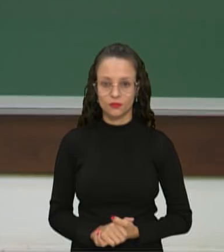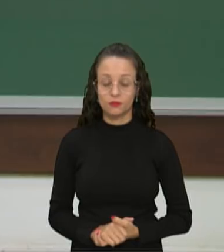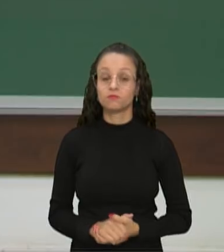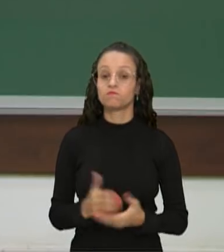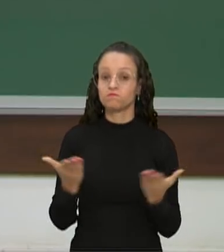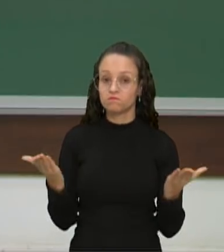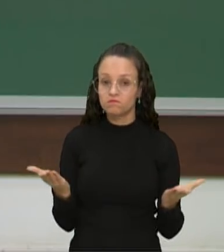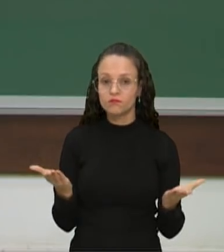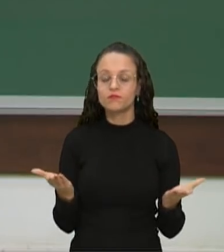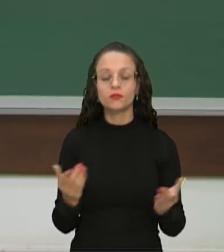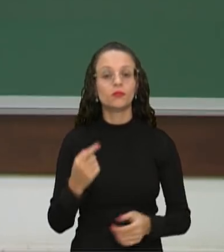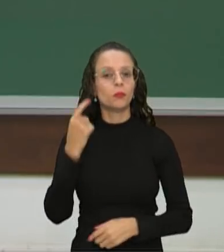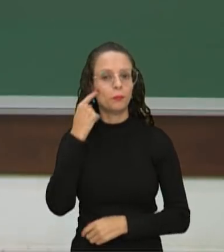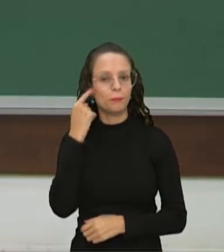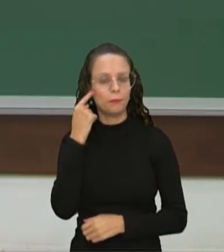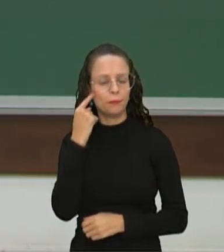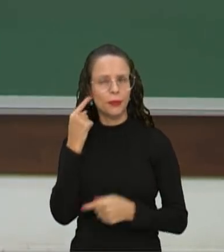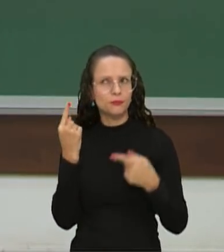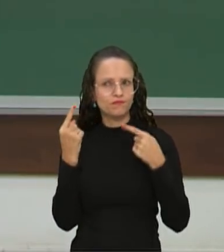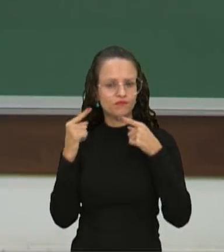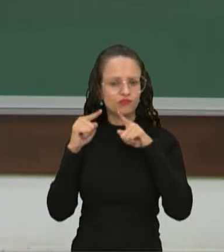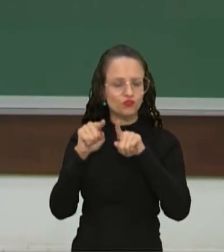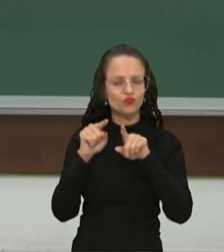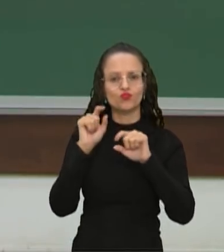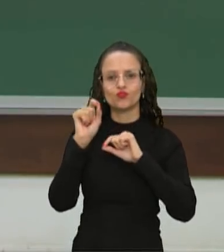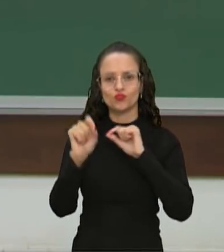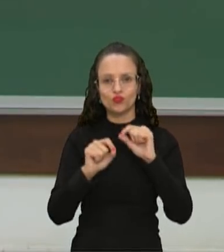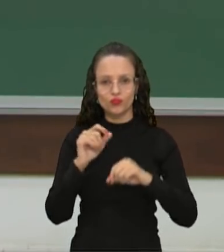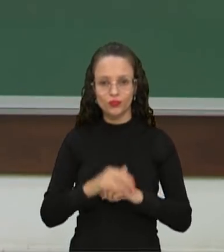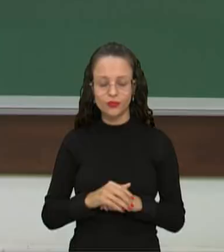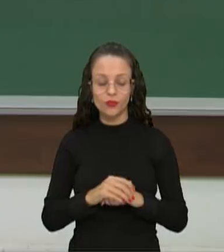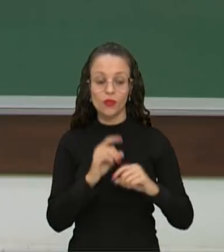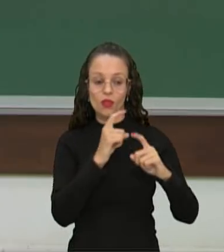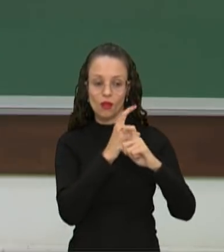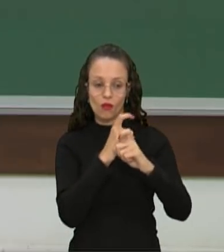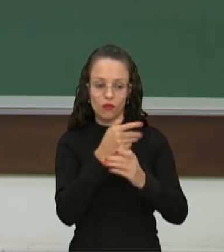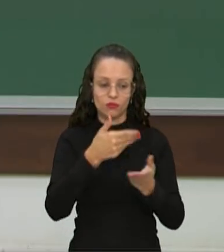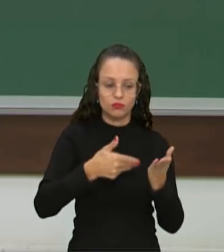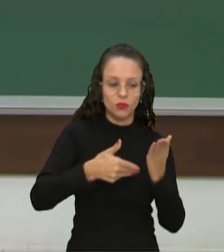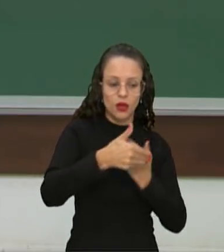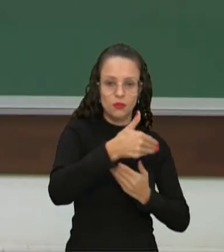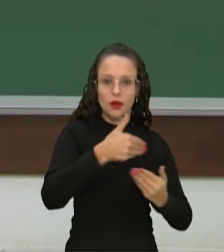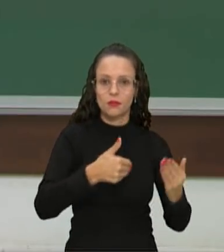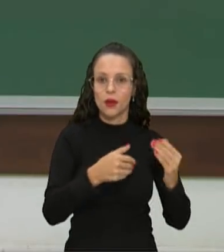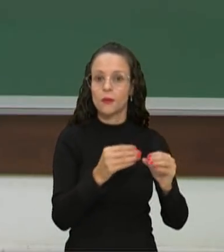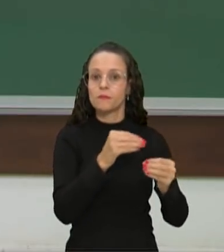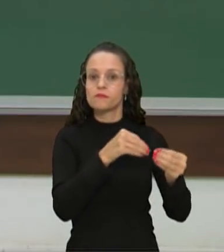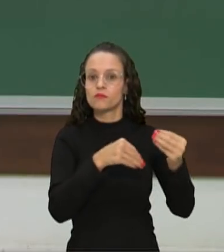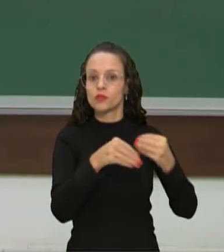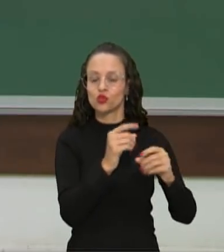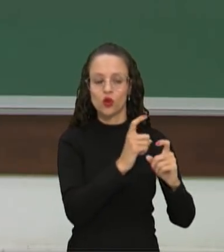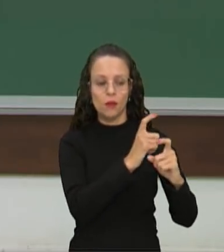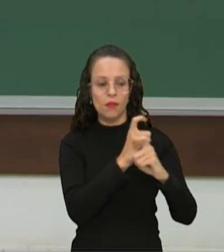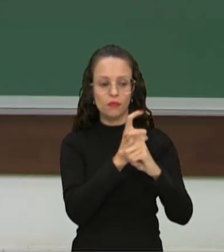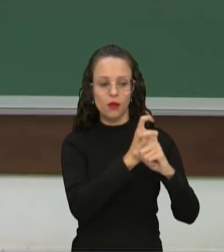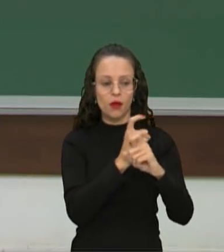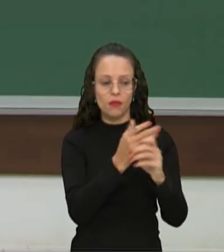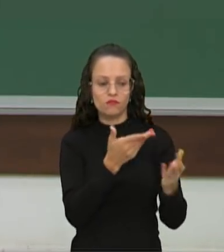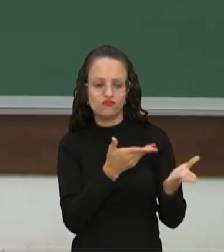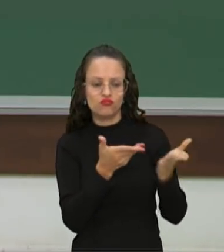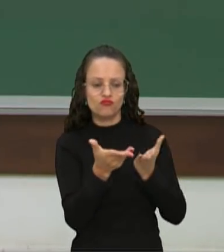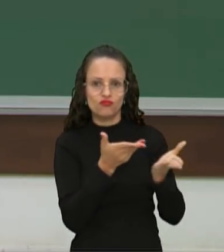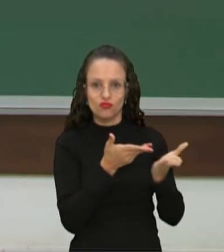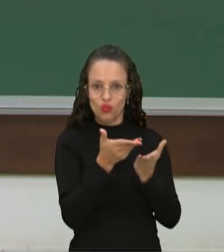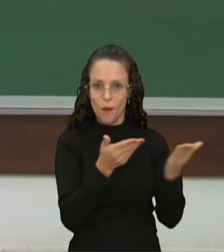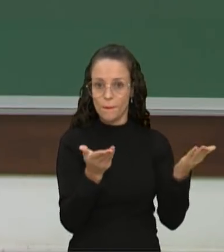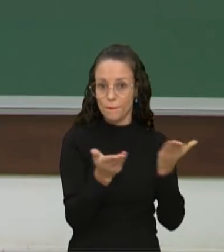E aí, gente? Vamos pensar junto, então. Crossing over, então, está ocorrendo uma mistura ali, os cromossomos trocaram uma parte